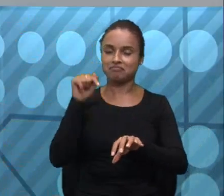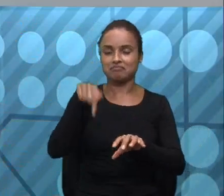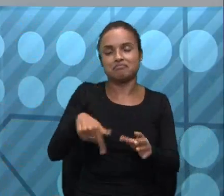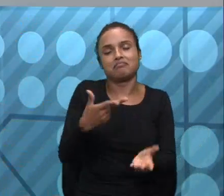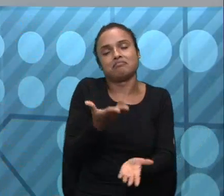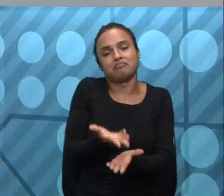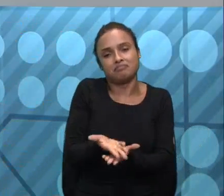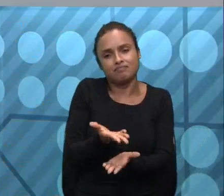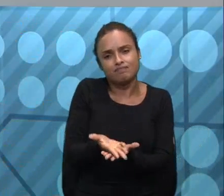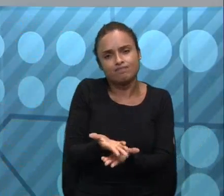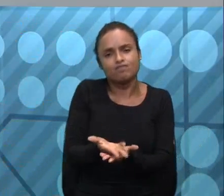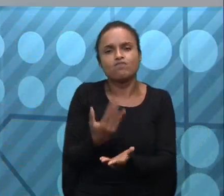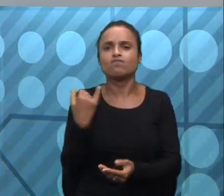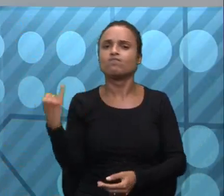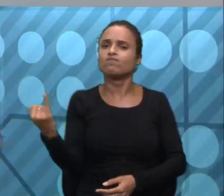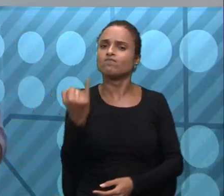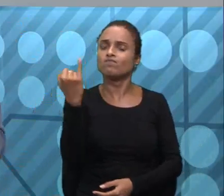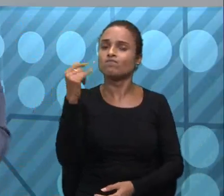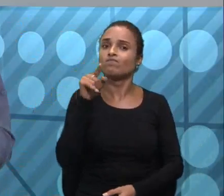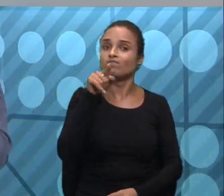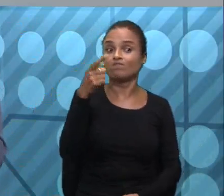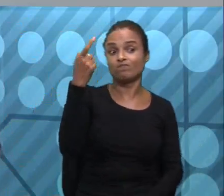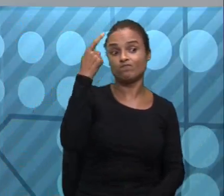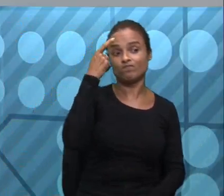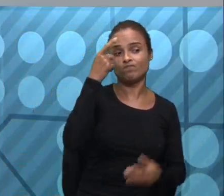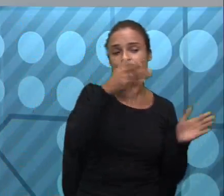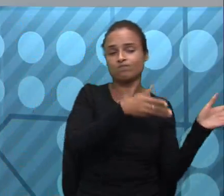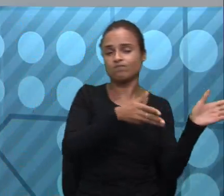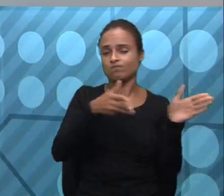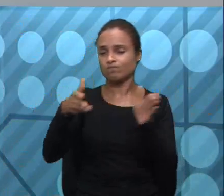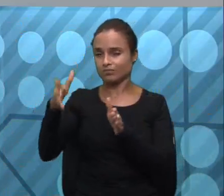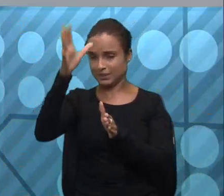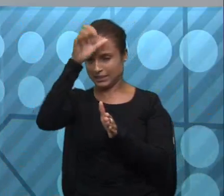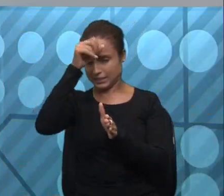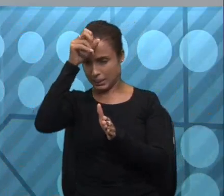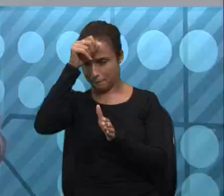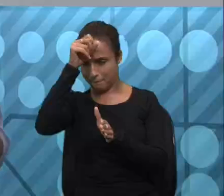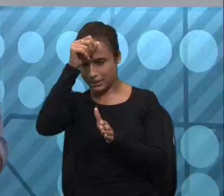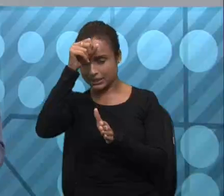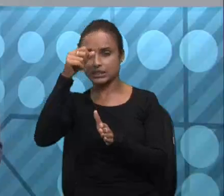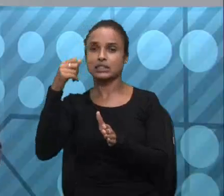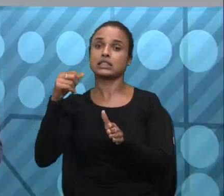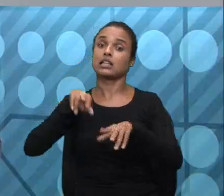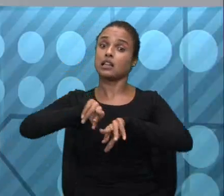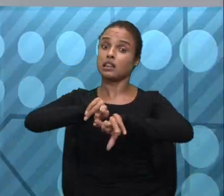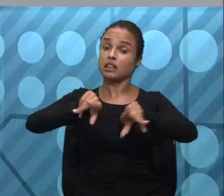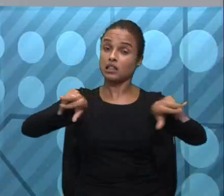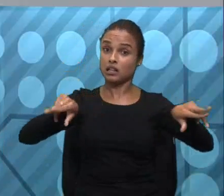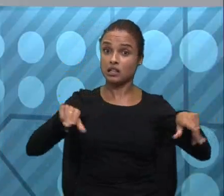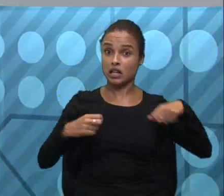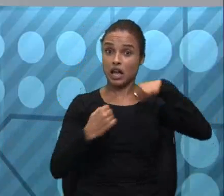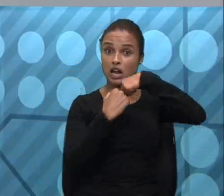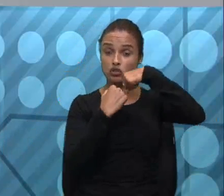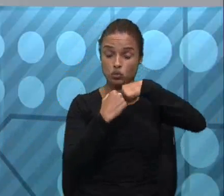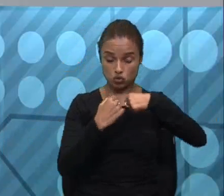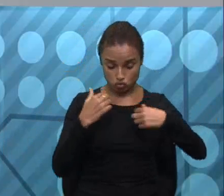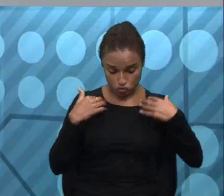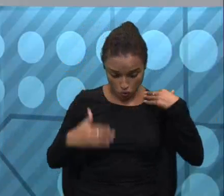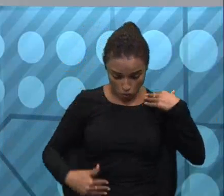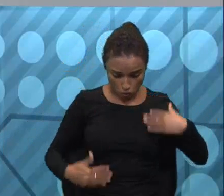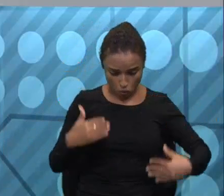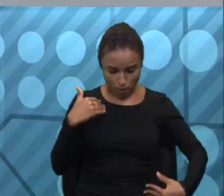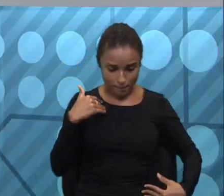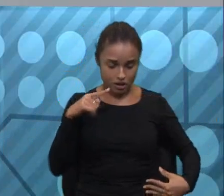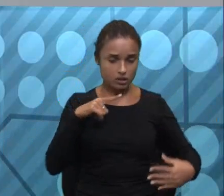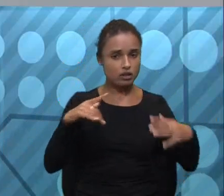tá? O que é importante que você tire disso, qual o conhecimento? Que nós temos diferentes tipos de articulações, cada articulação faz um